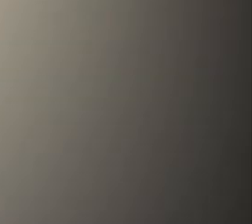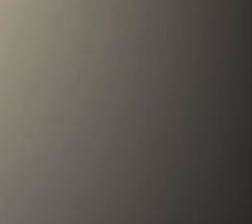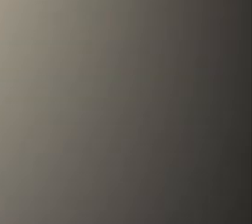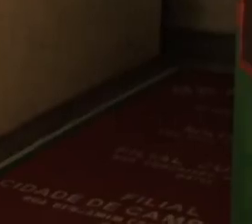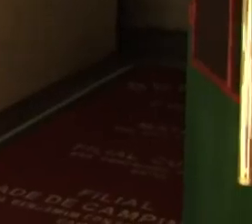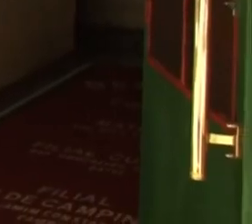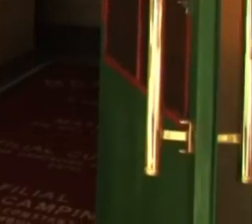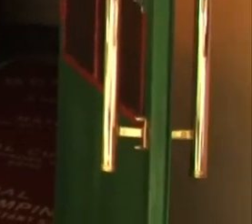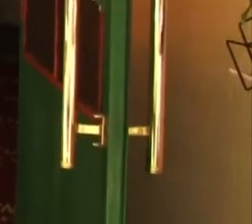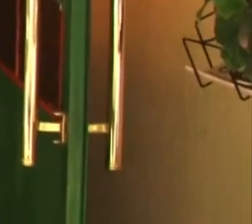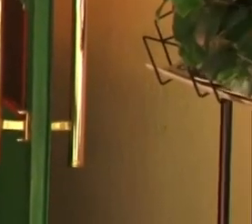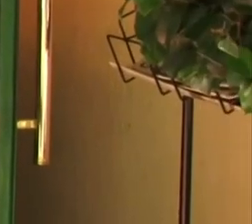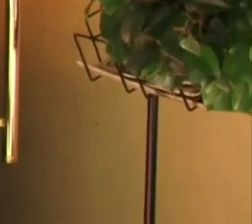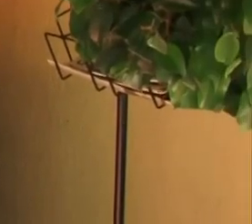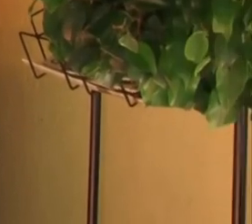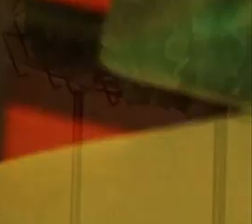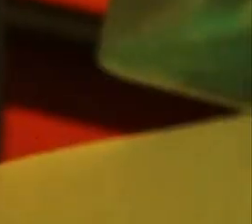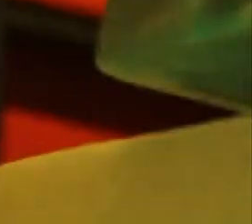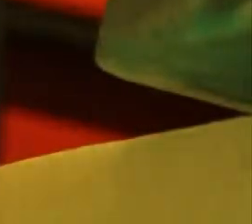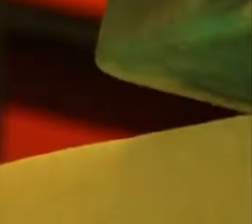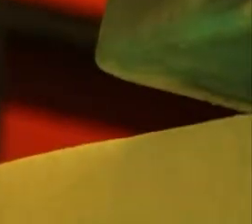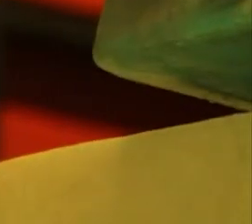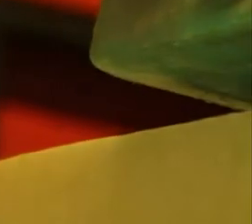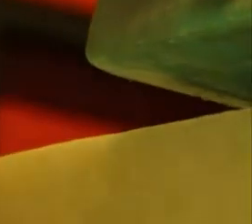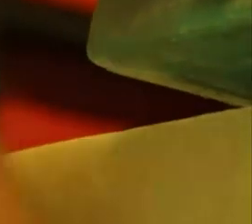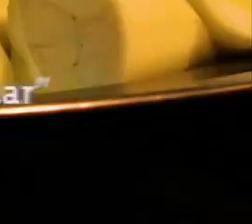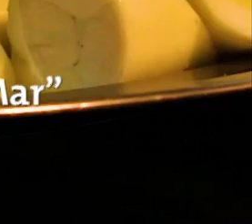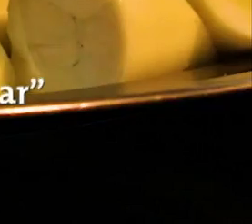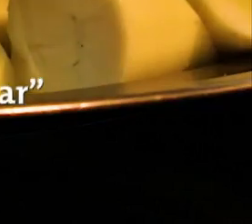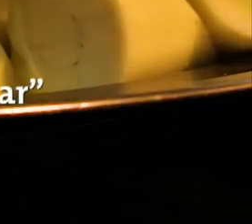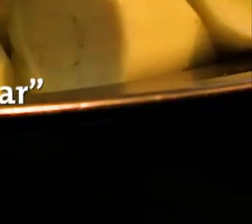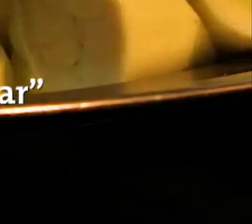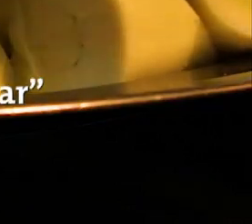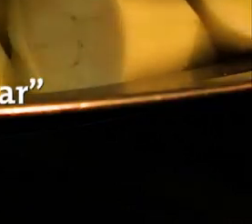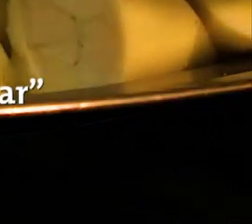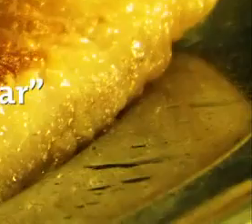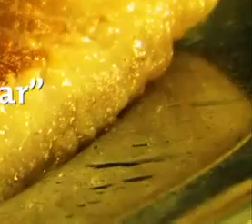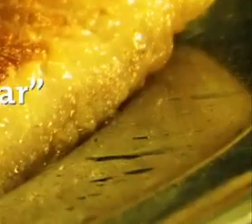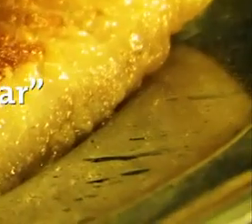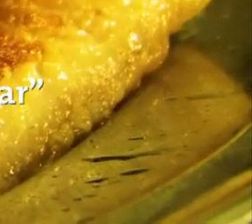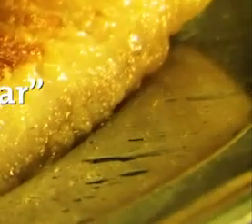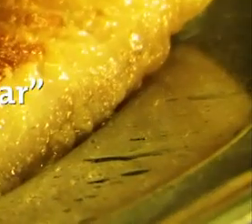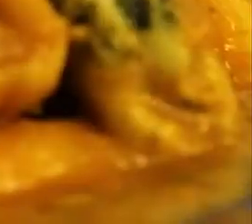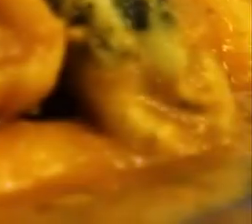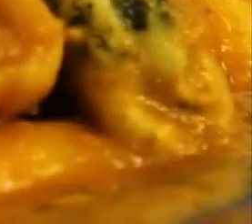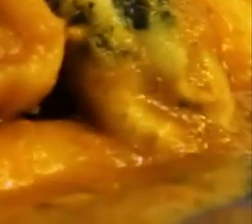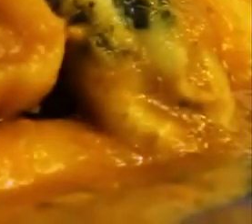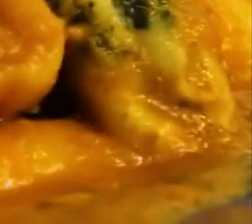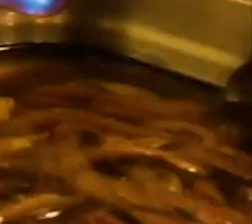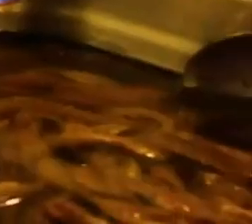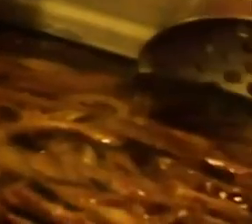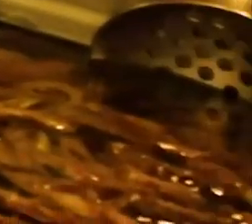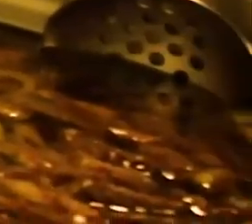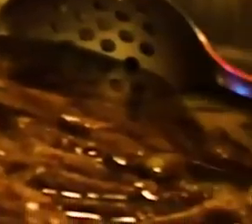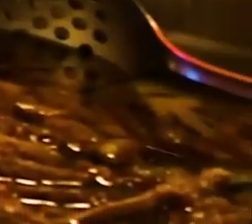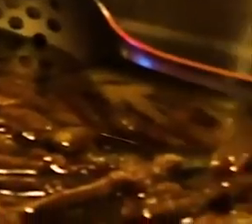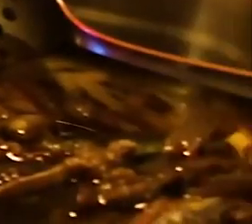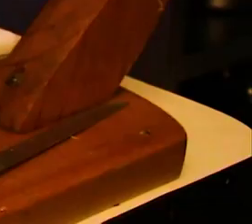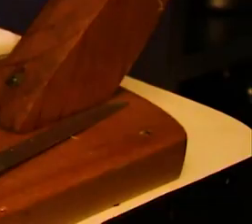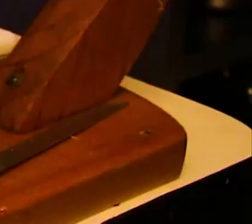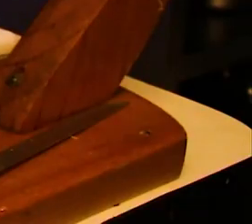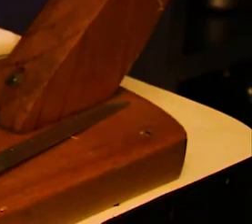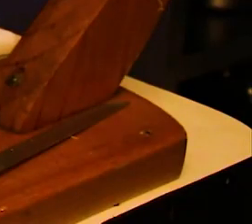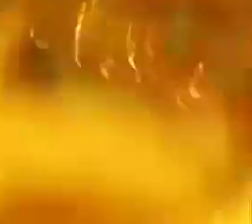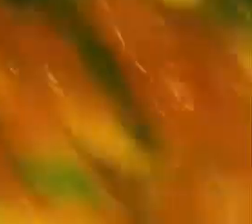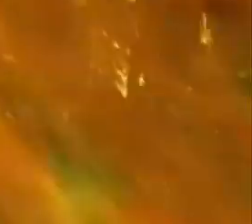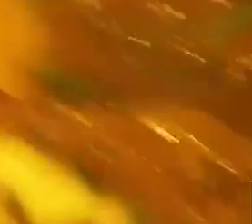Lelis Tratoria? O Lelis é uma tratoria especializada em massas, carnes, assados e frutos do mar. Nas noites tem música ao vivo,